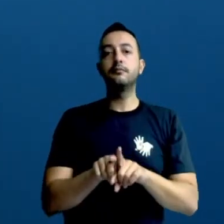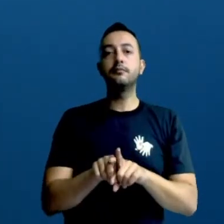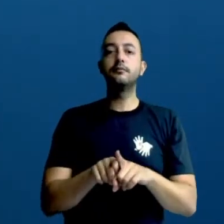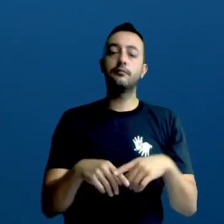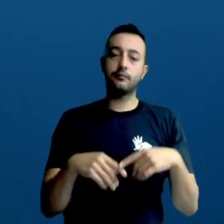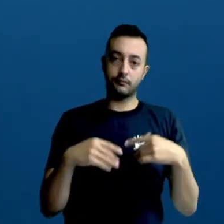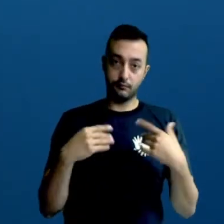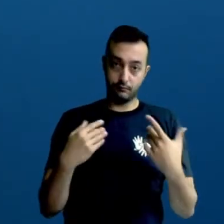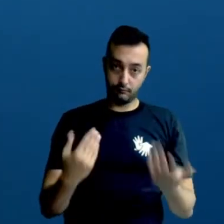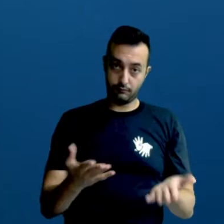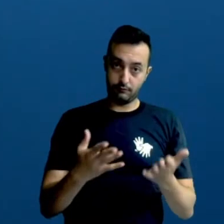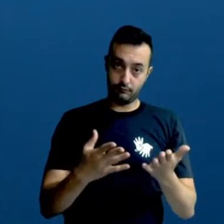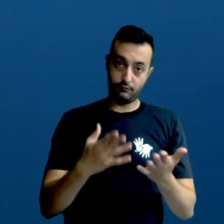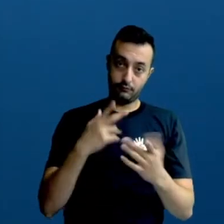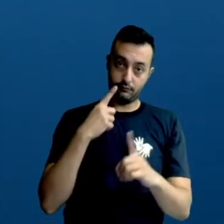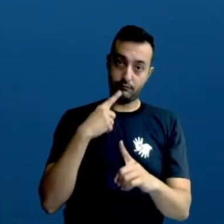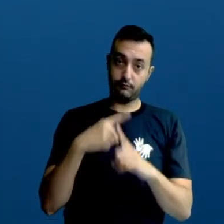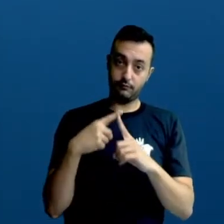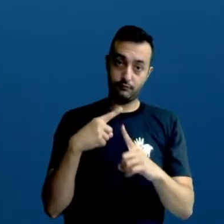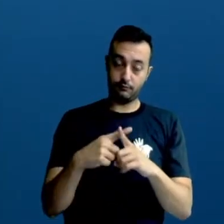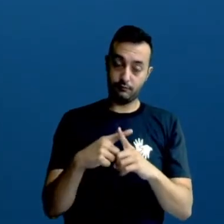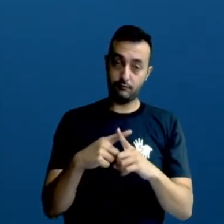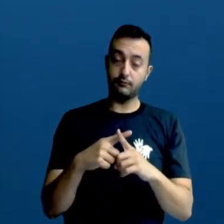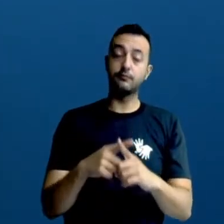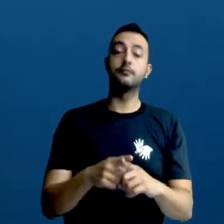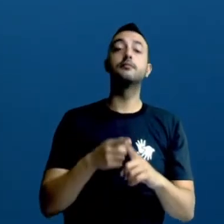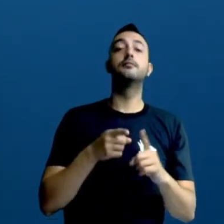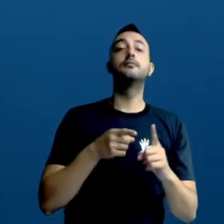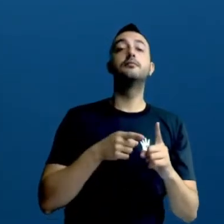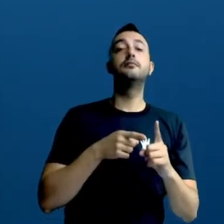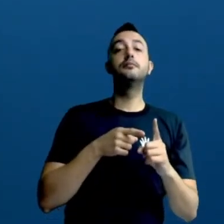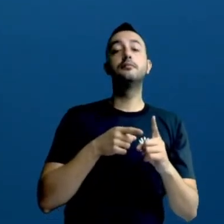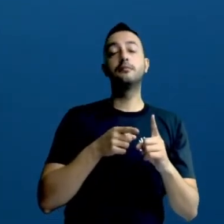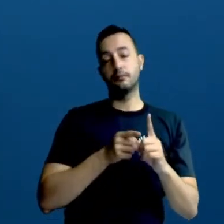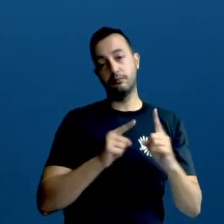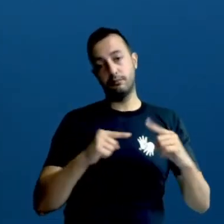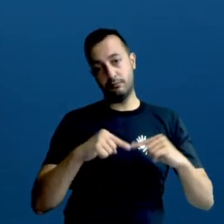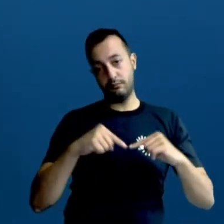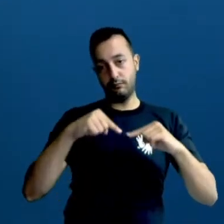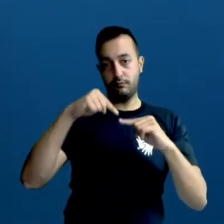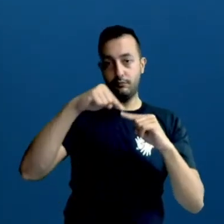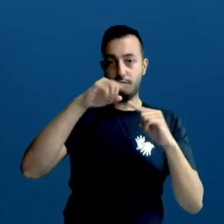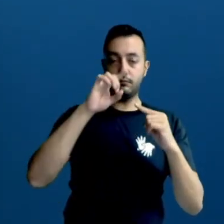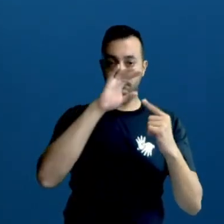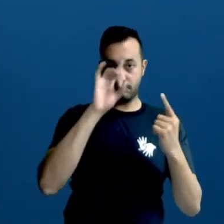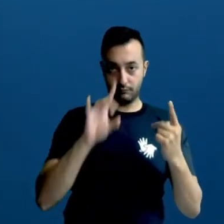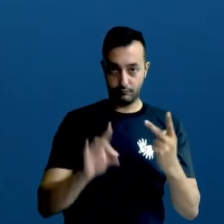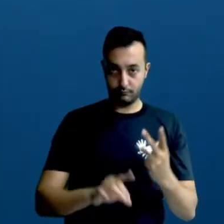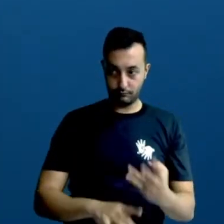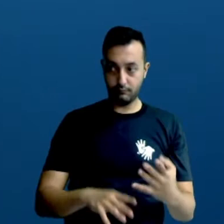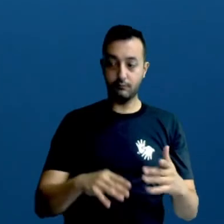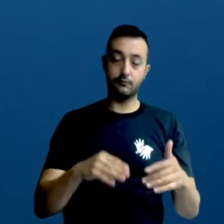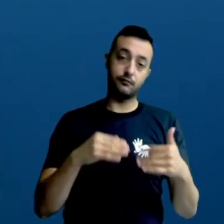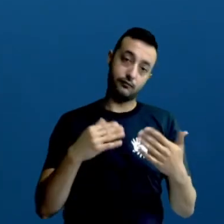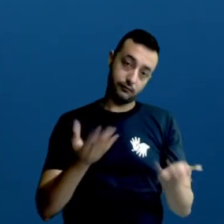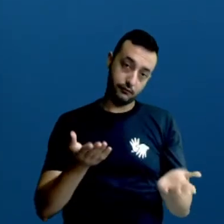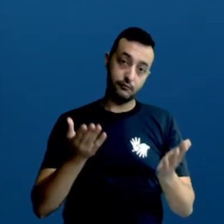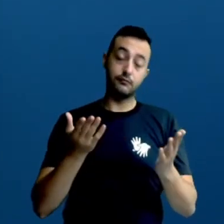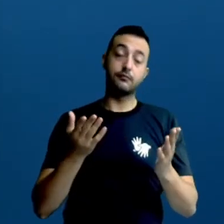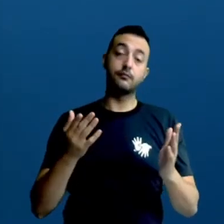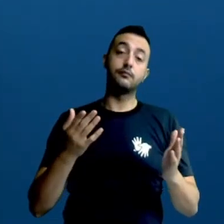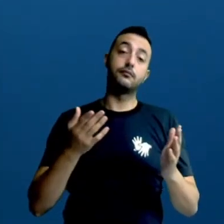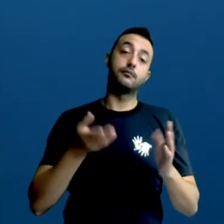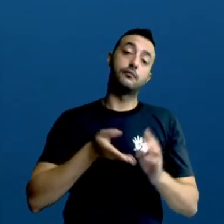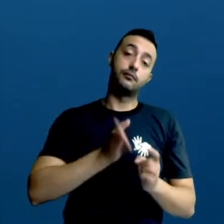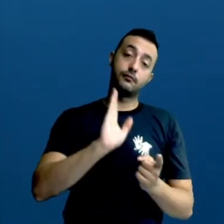gente só multiplica a quantidade de vértices pela quantidade de diagonais de cada um, essas diagonais estão